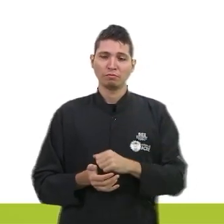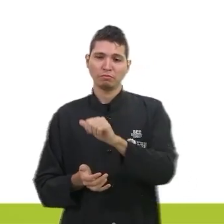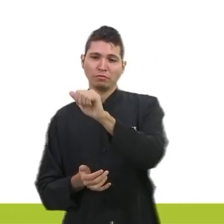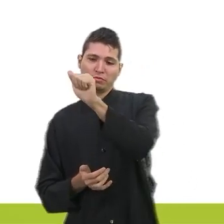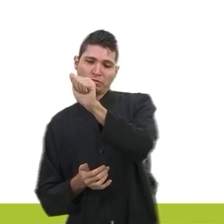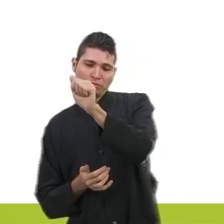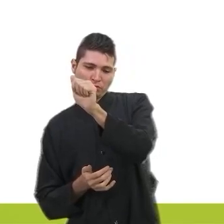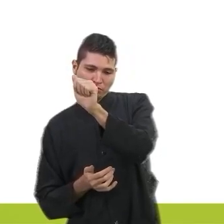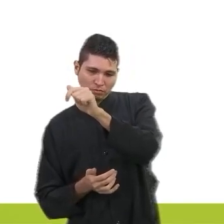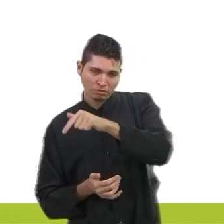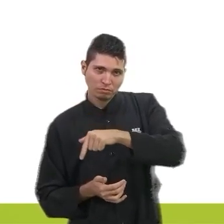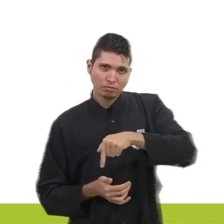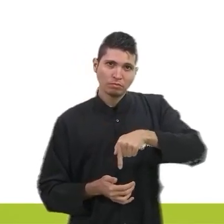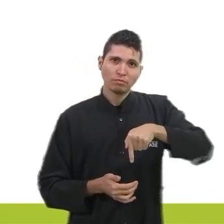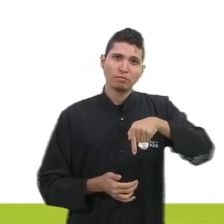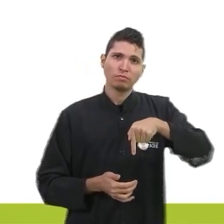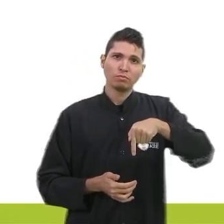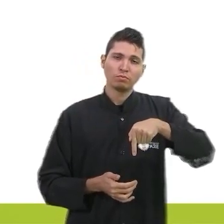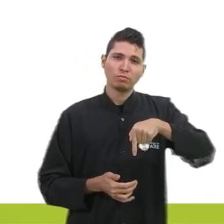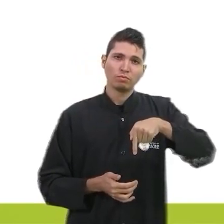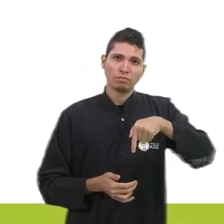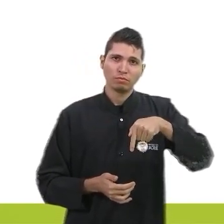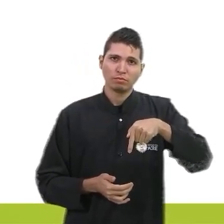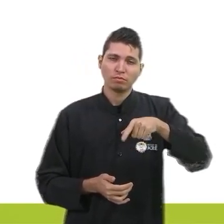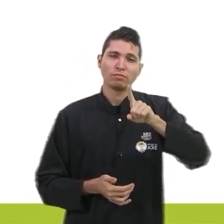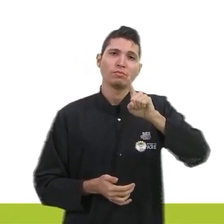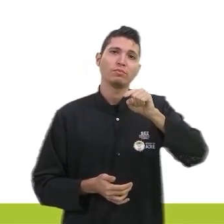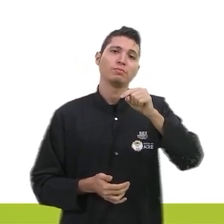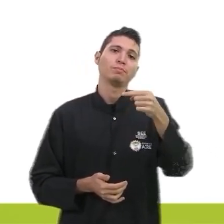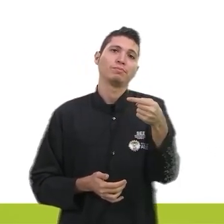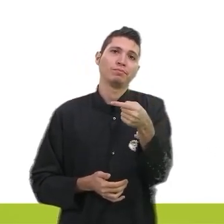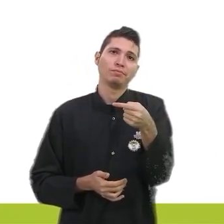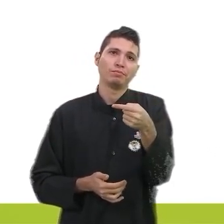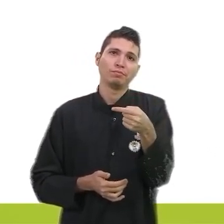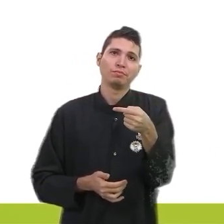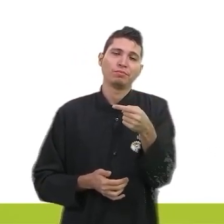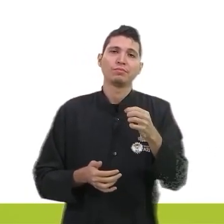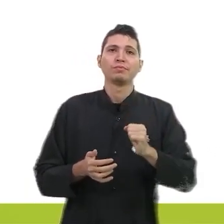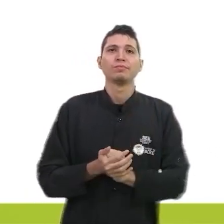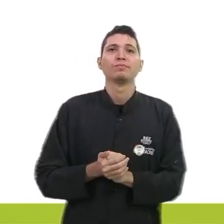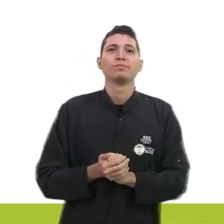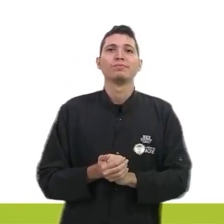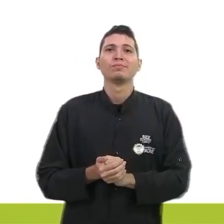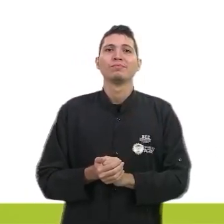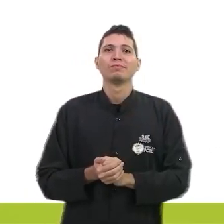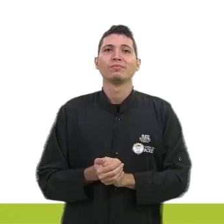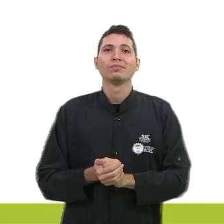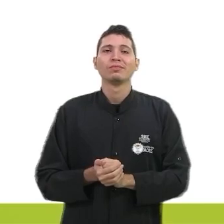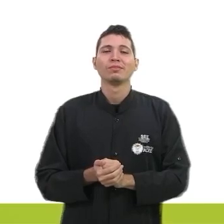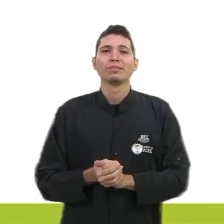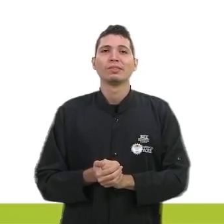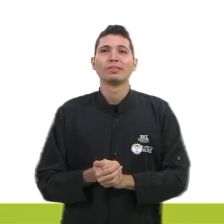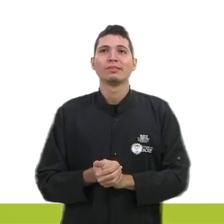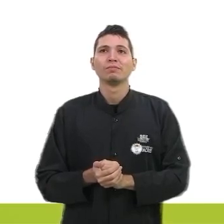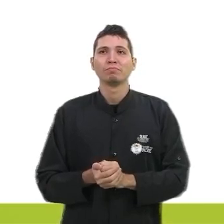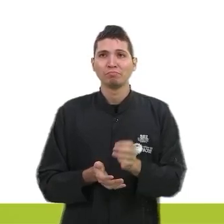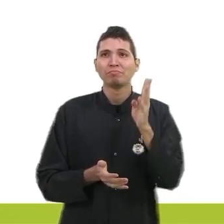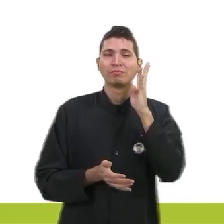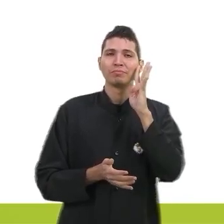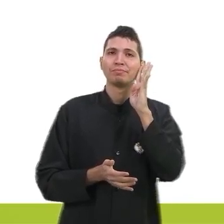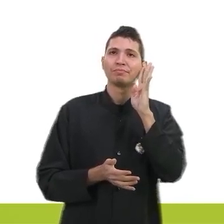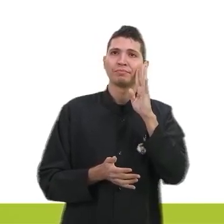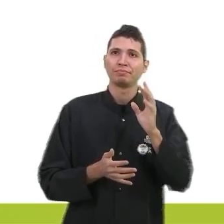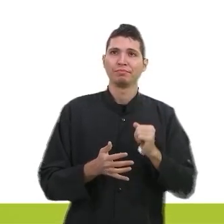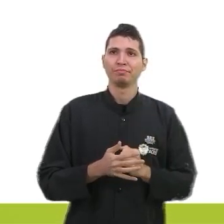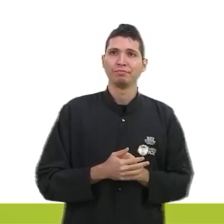o Q terá uma medida negativa. Agora, outra coisa interessante de se falar é a divisão